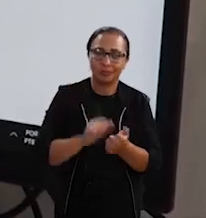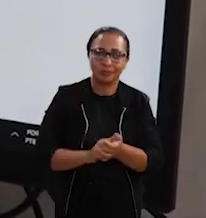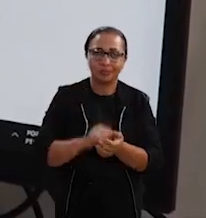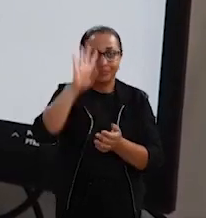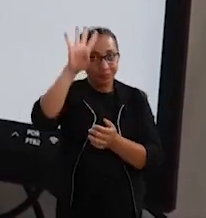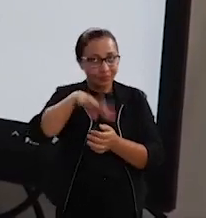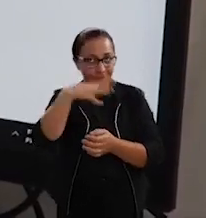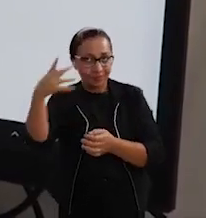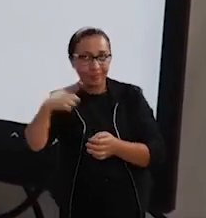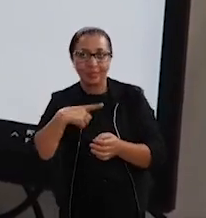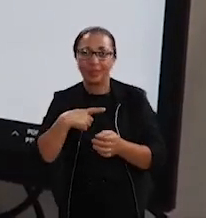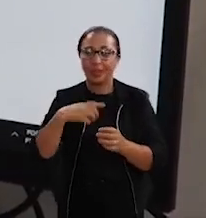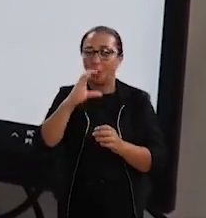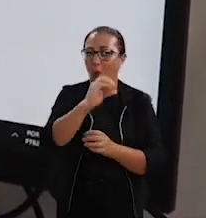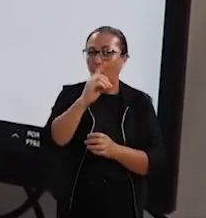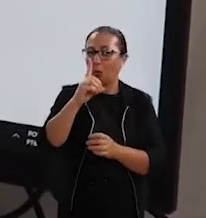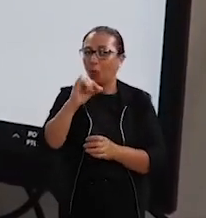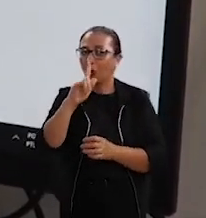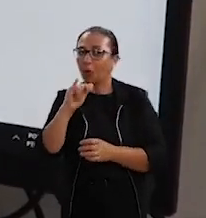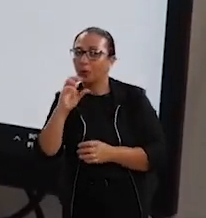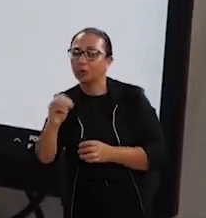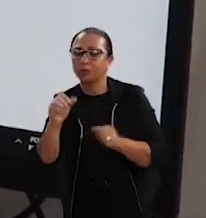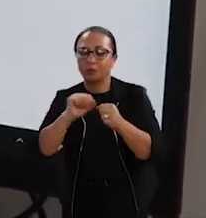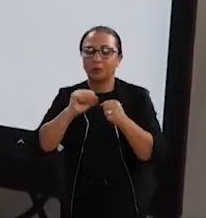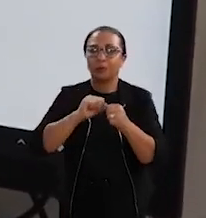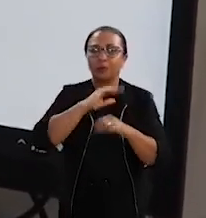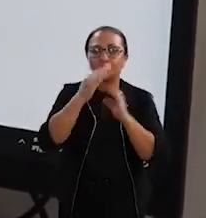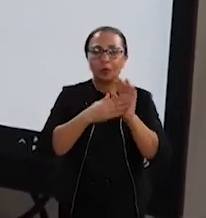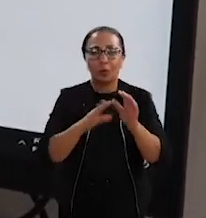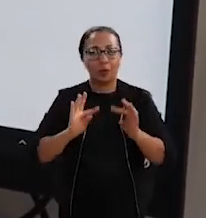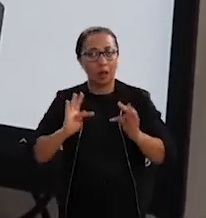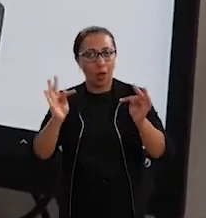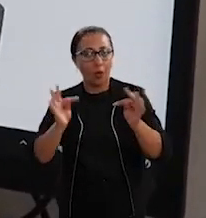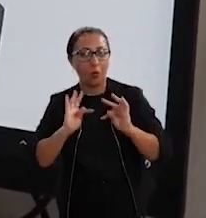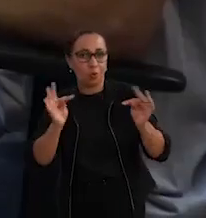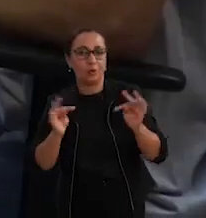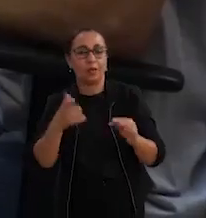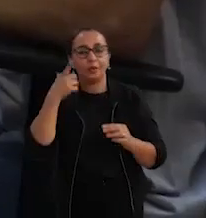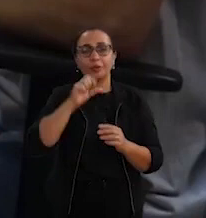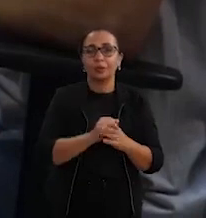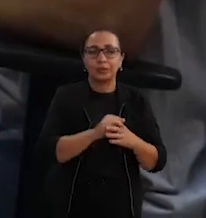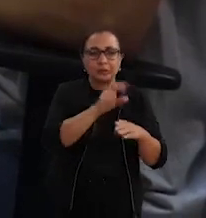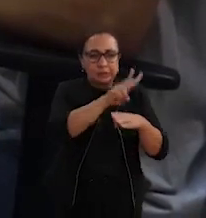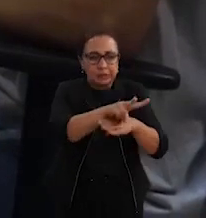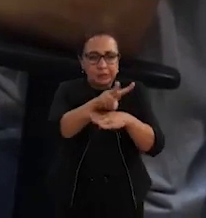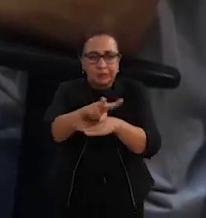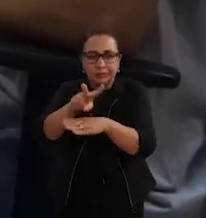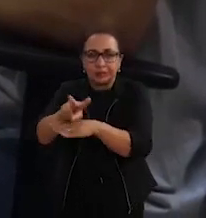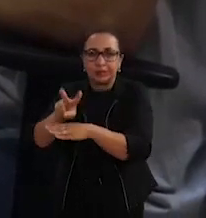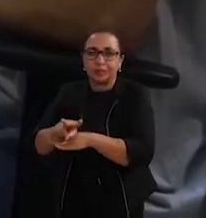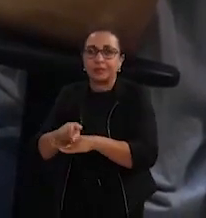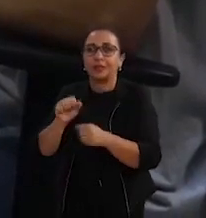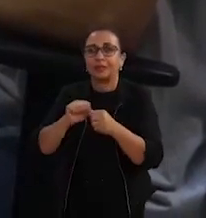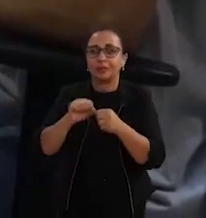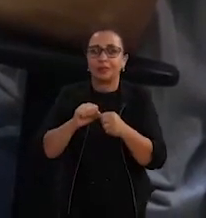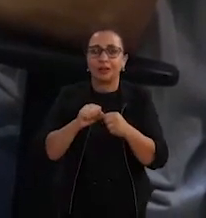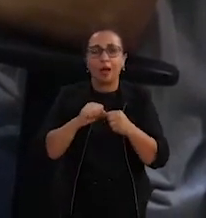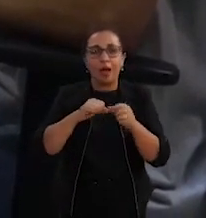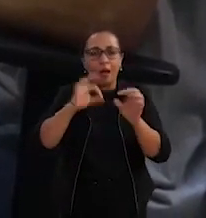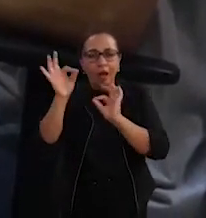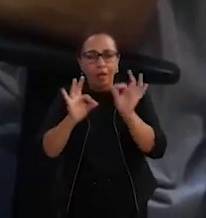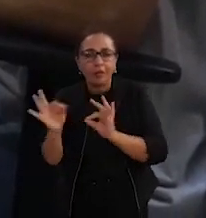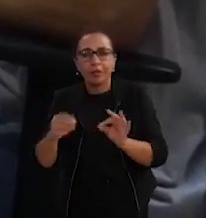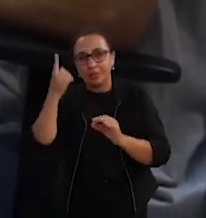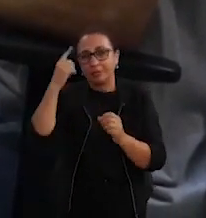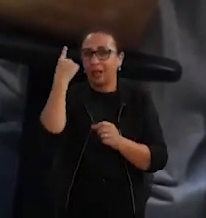a gente fez? O aparelho, ele tem um código, né? Ele foi todo feito em Python. Você consegue ter, no nosso caso aqui, né, ele